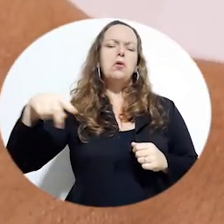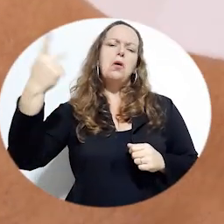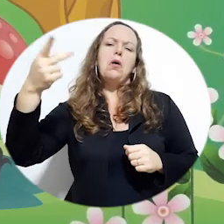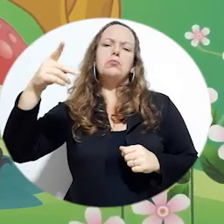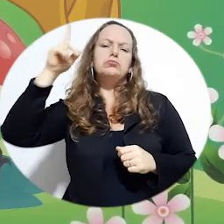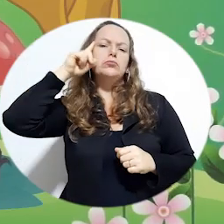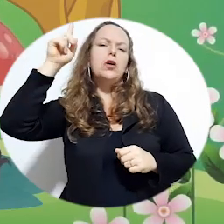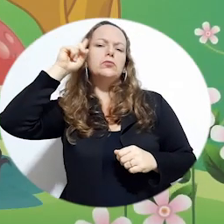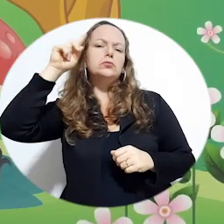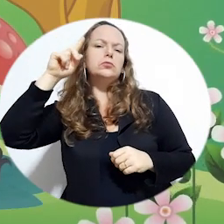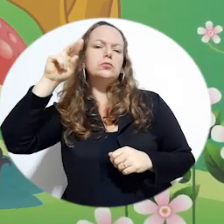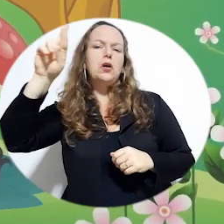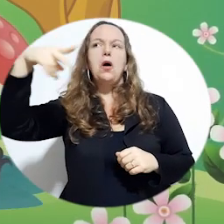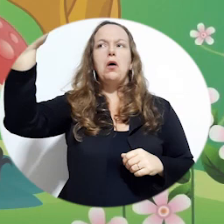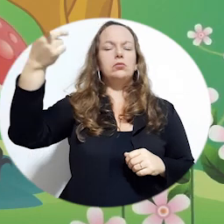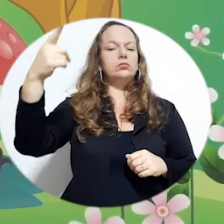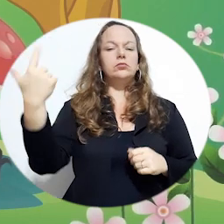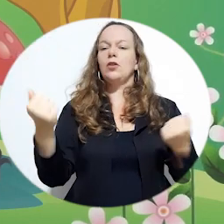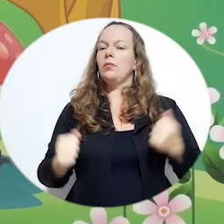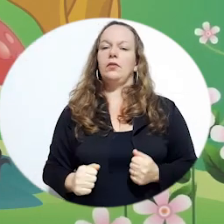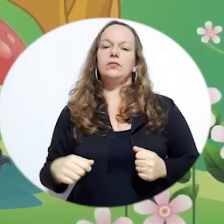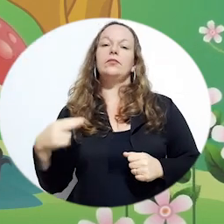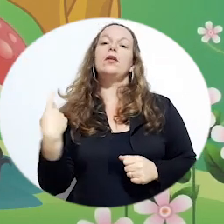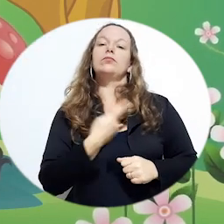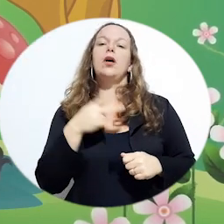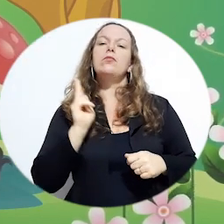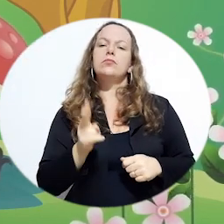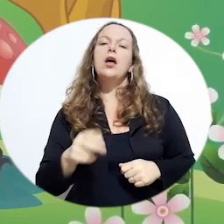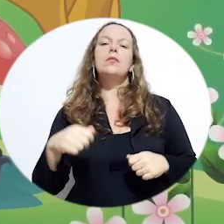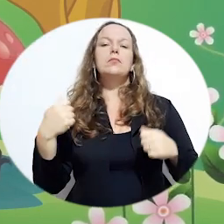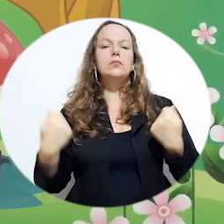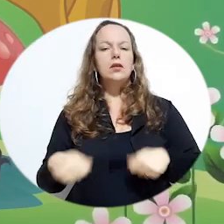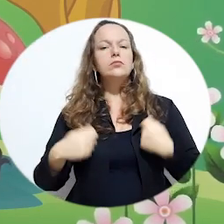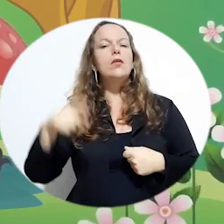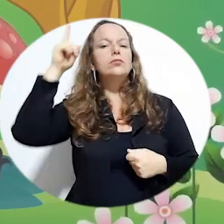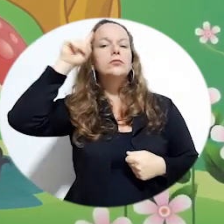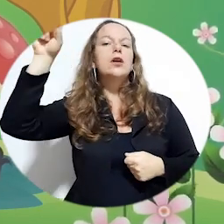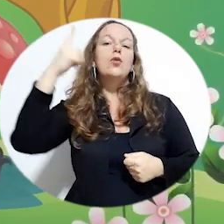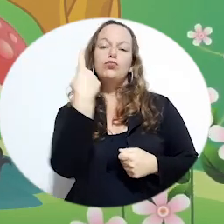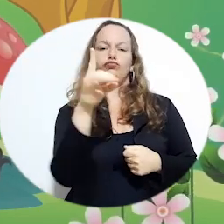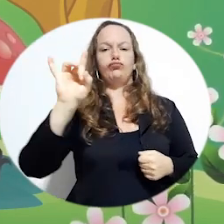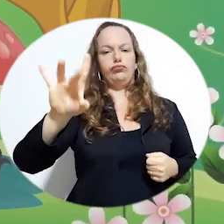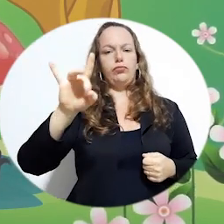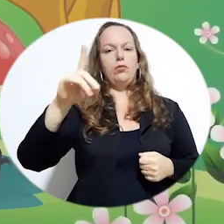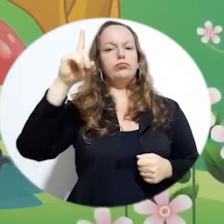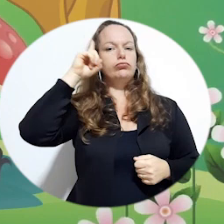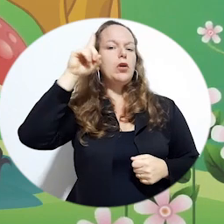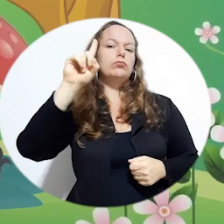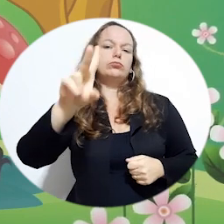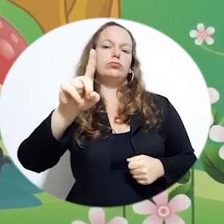Uau! Deus está nos dizendo que nós precisamos tê-lo apenas como Deus. Não podemos